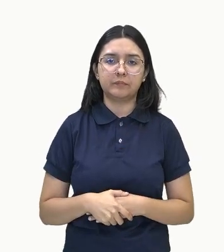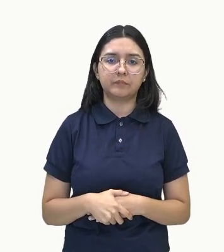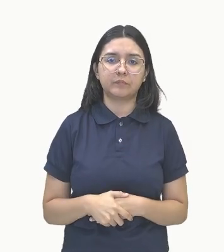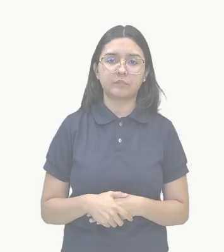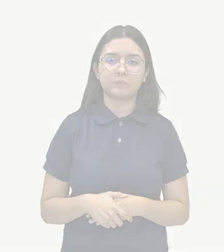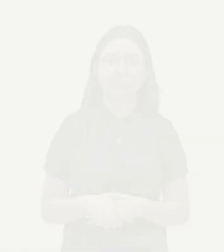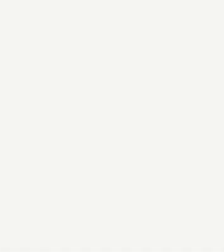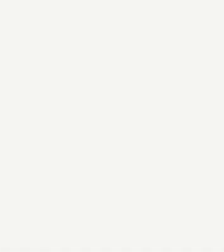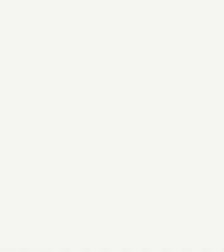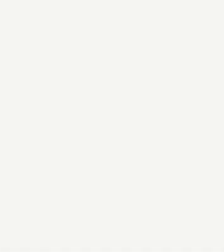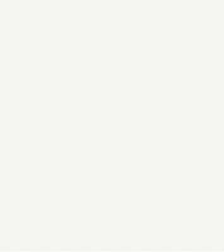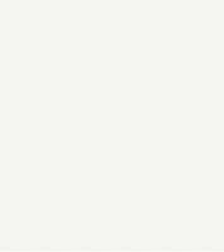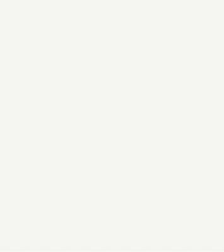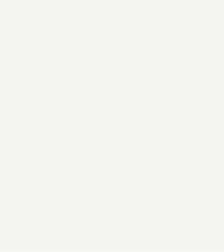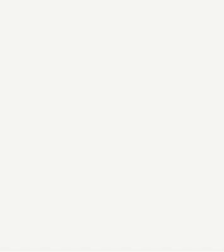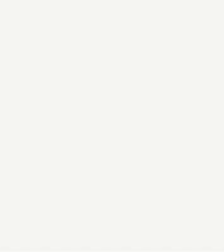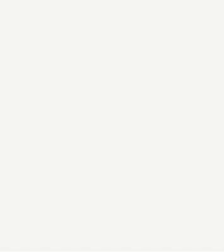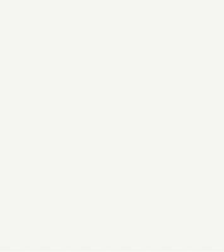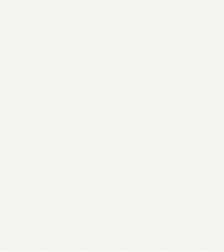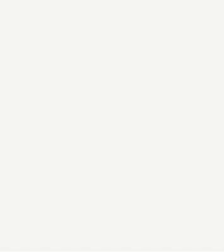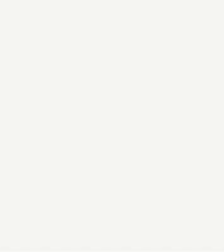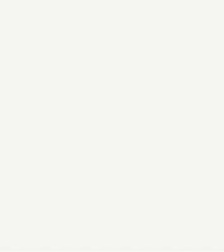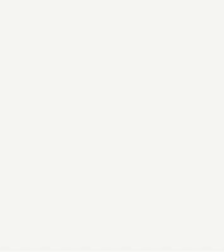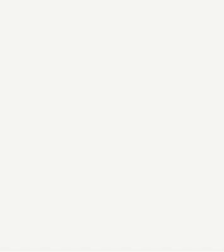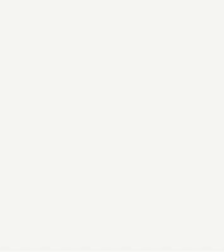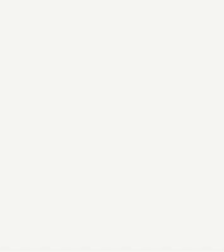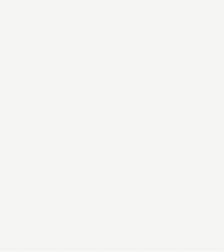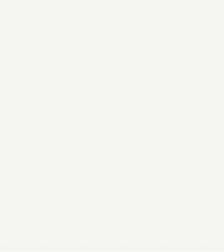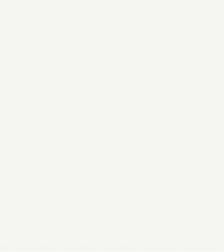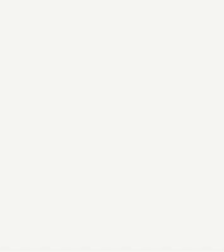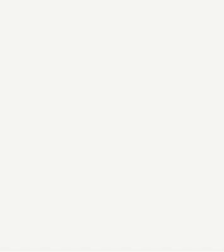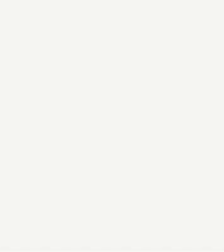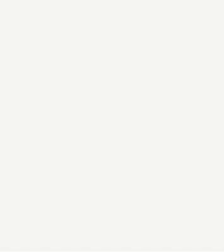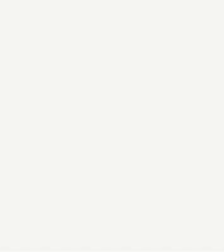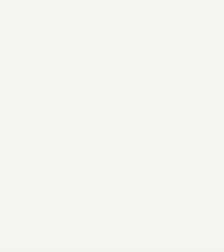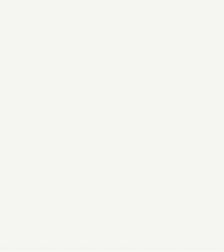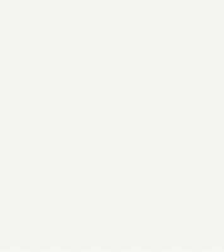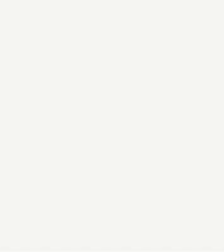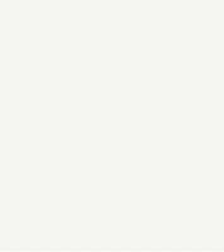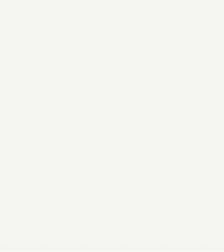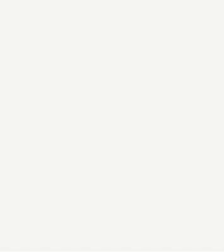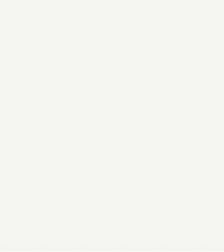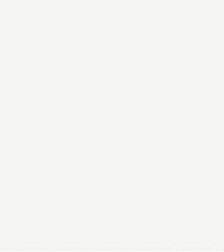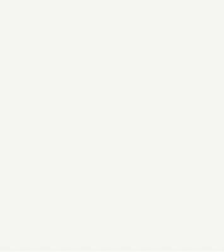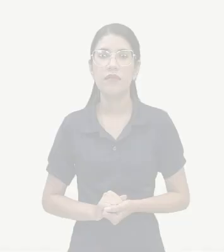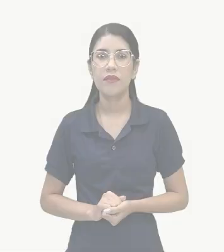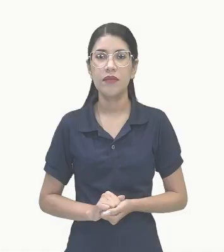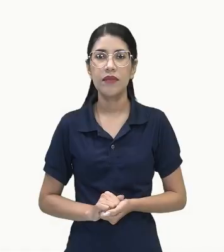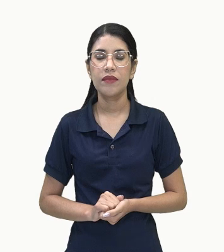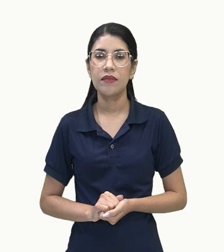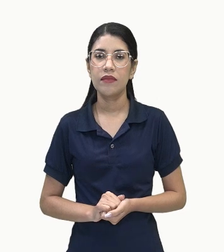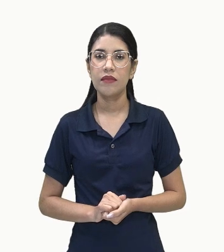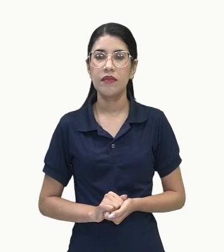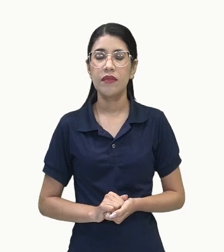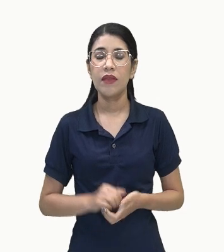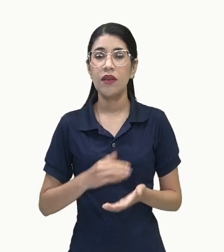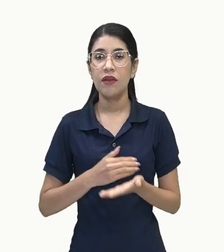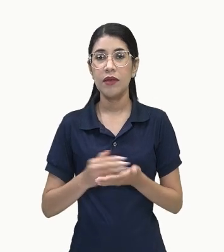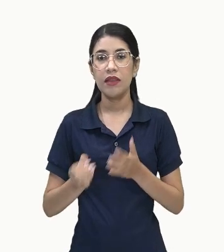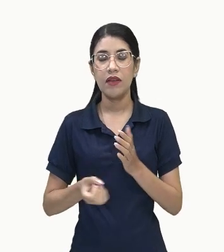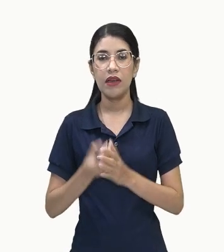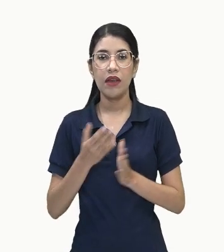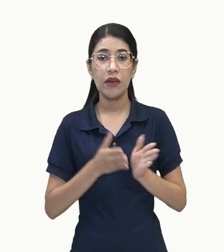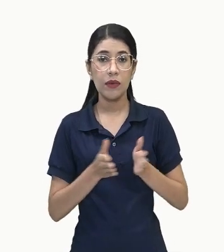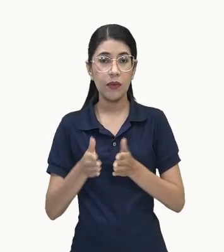intensificar esse comércio interburgo, digamos assim, e surgem as chamadas rotas comerciais que a gente vai conhecer